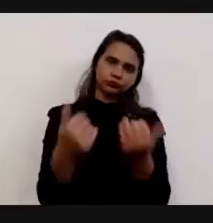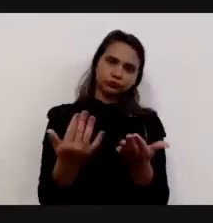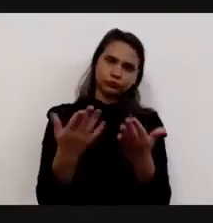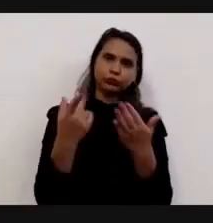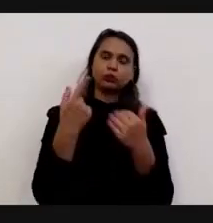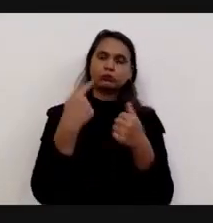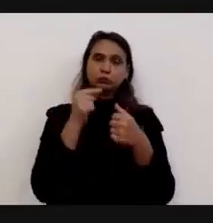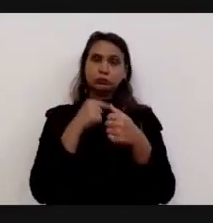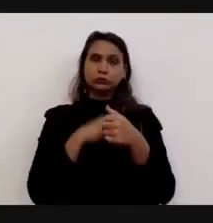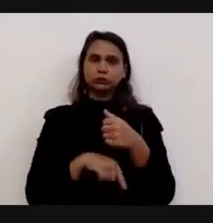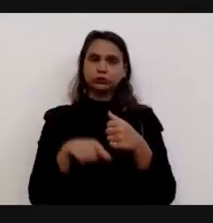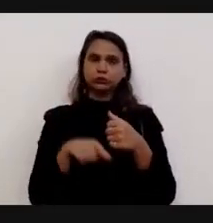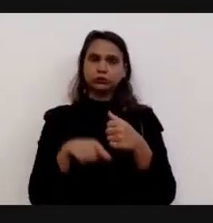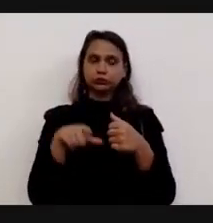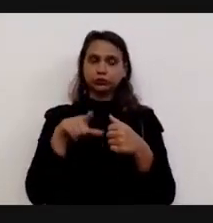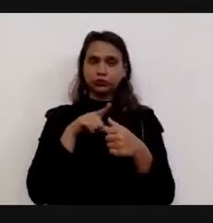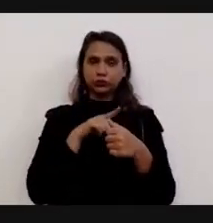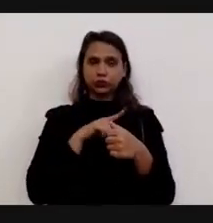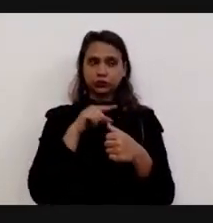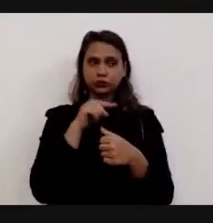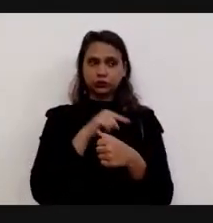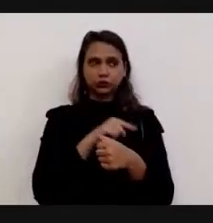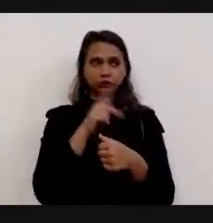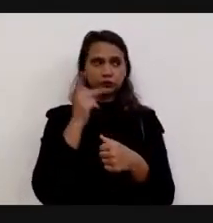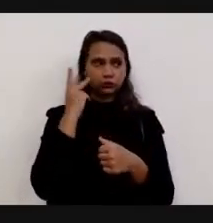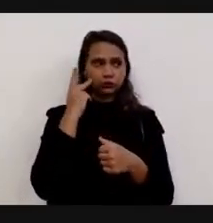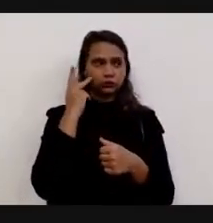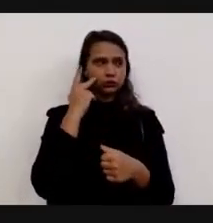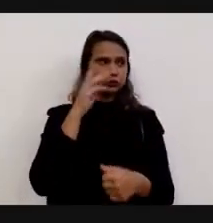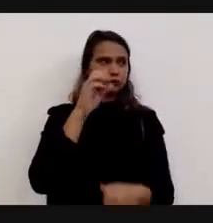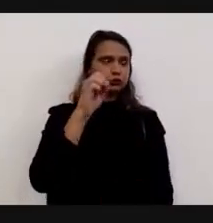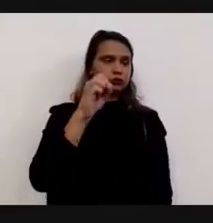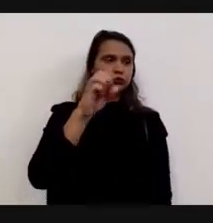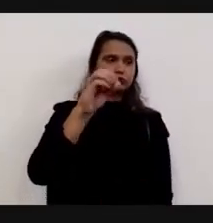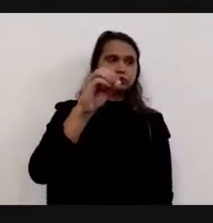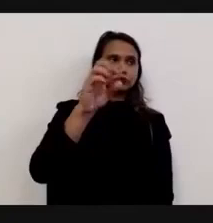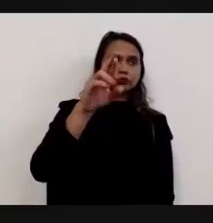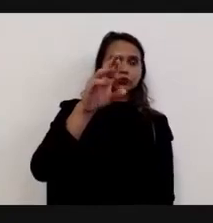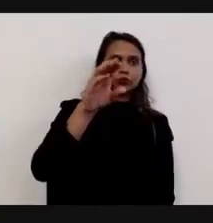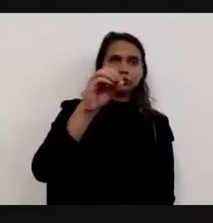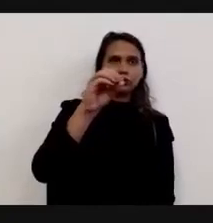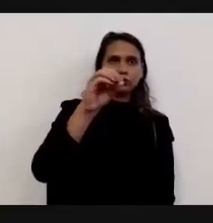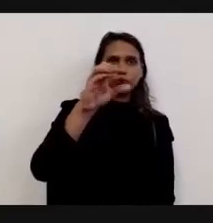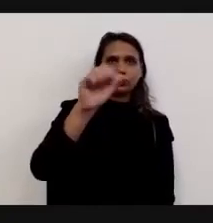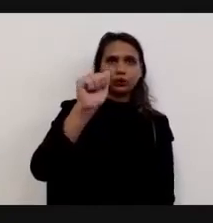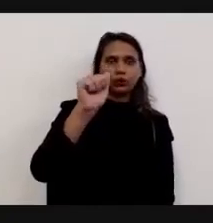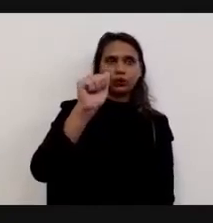de Sorocaba, tem algumas câmaras já copiando. Como que é o nome dela?